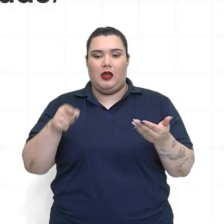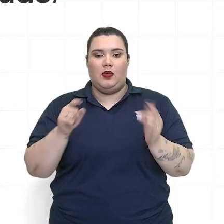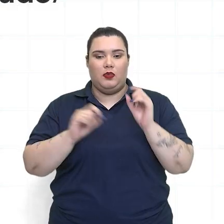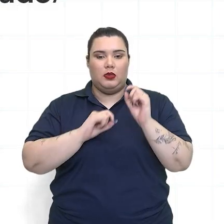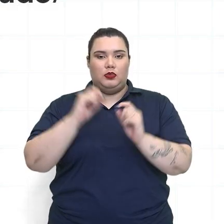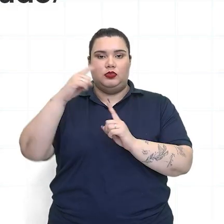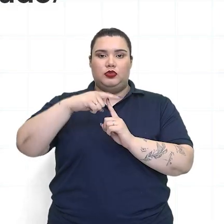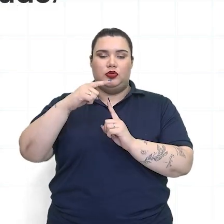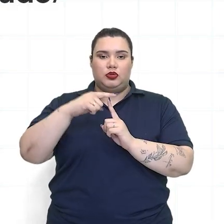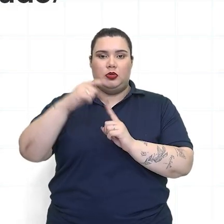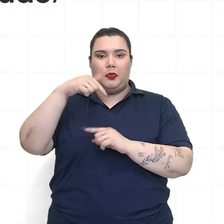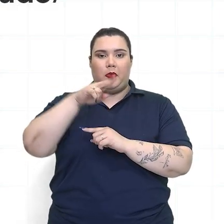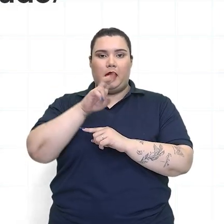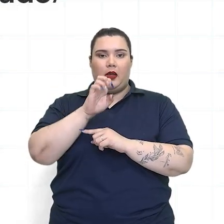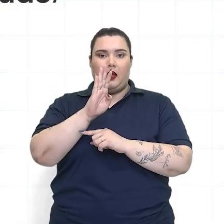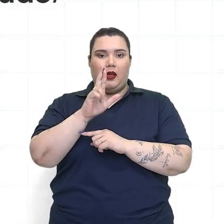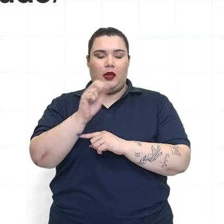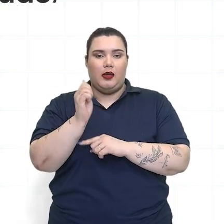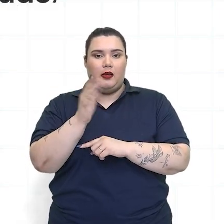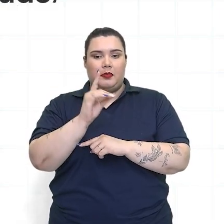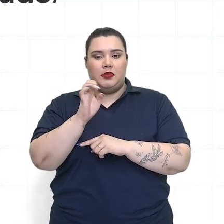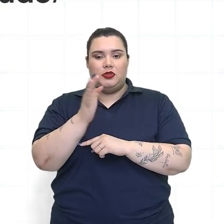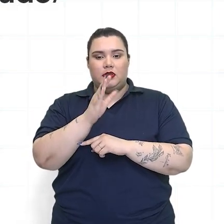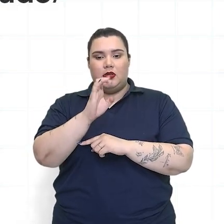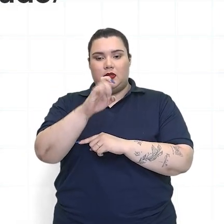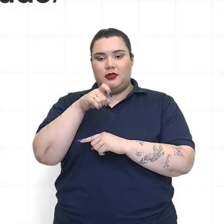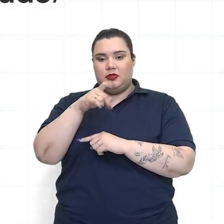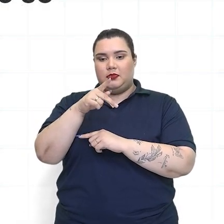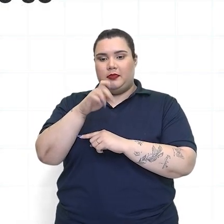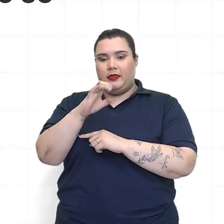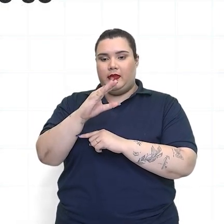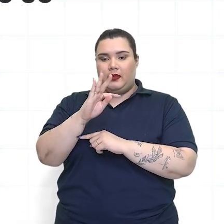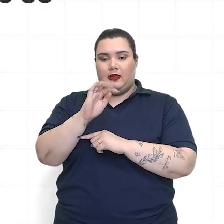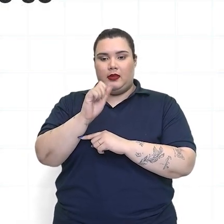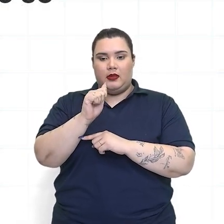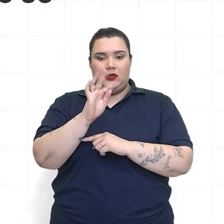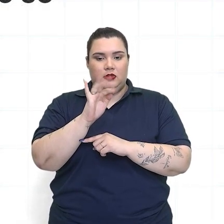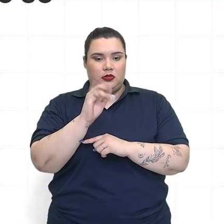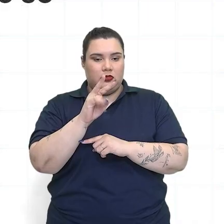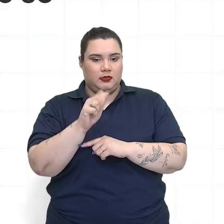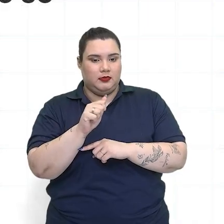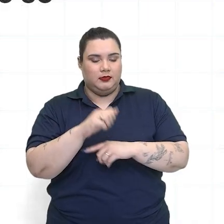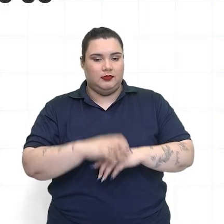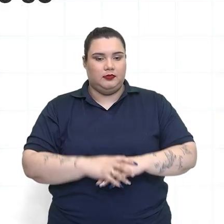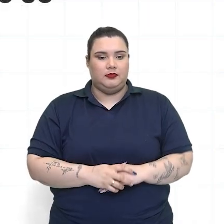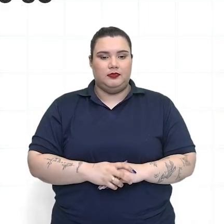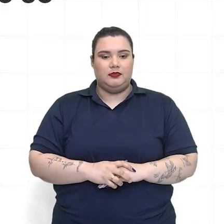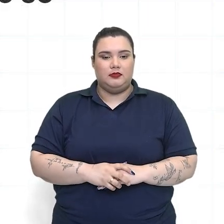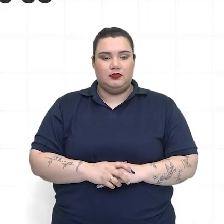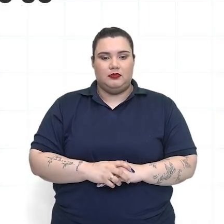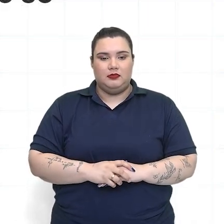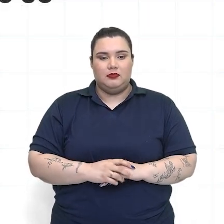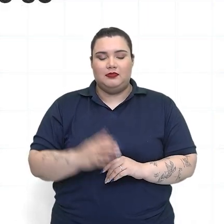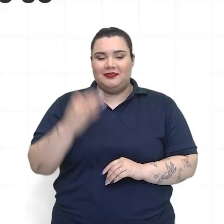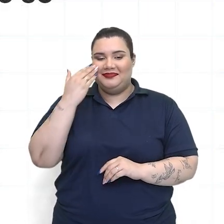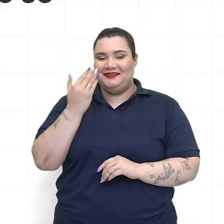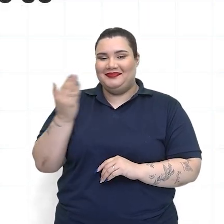expectativa. E agora com o duplo sentido, vamos ver. Olha, duplo sentido, o pai tá